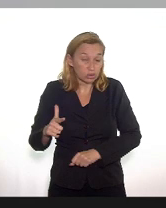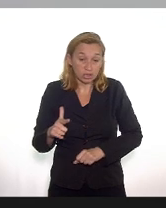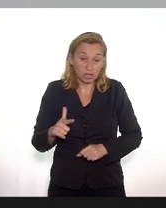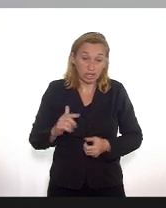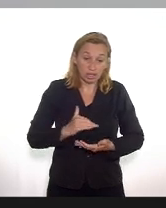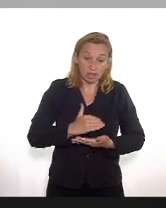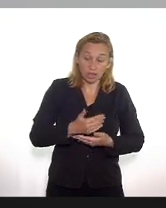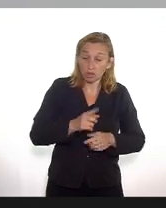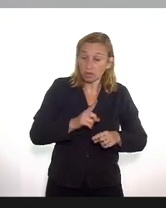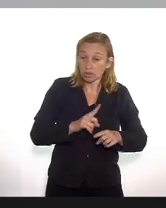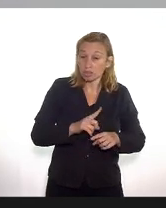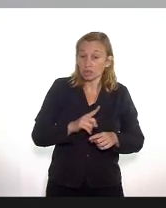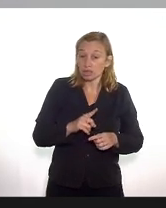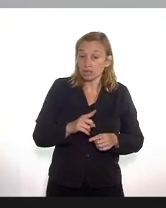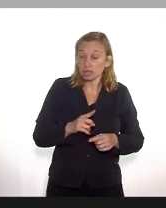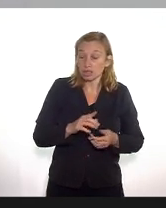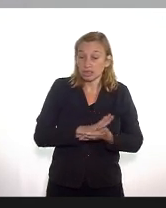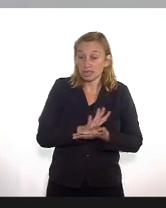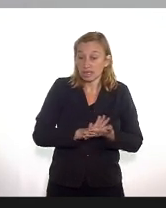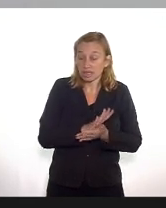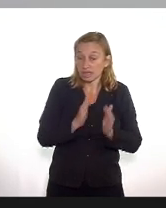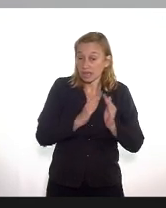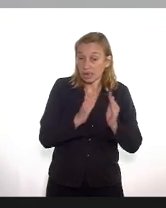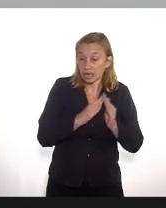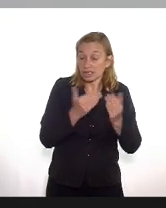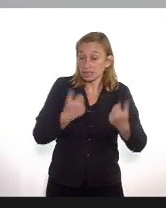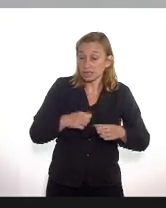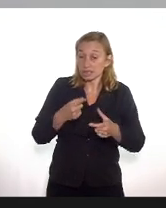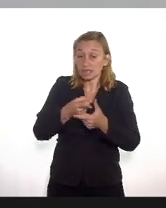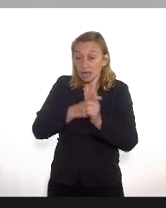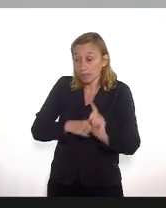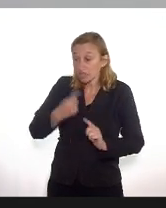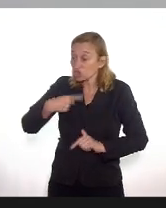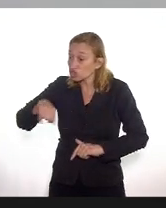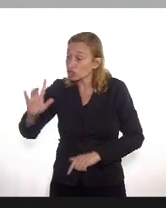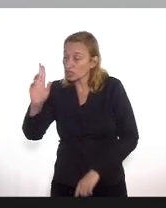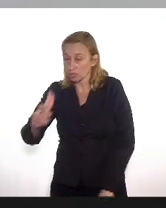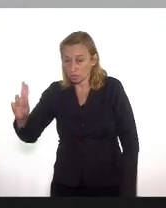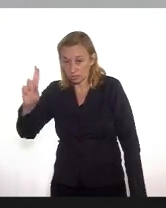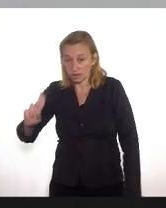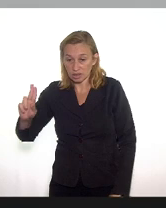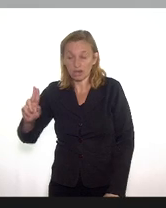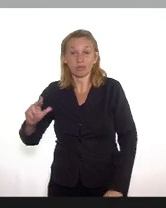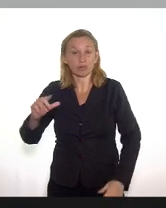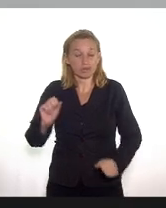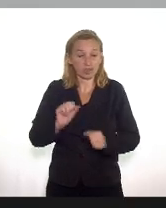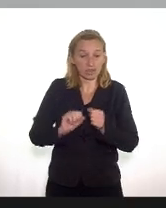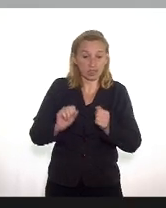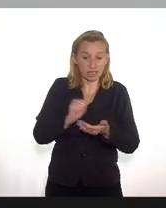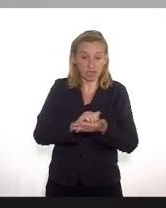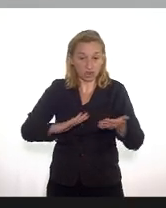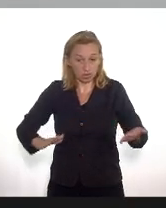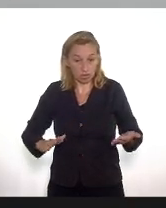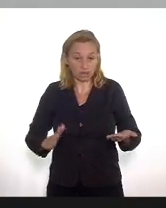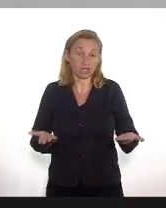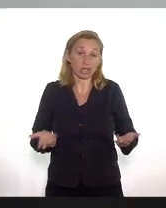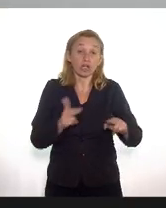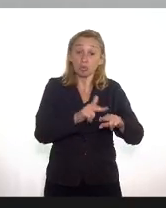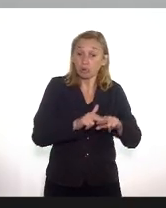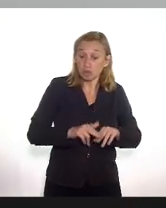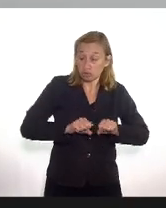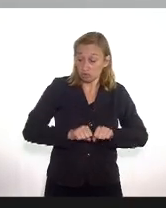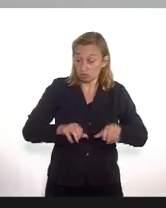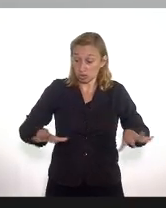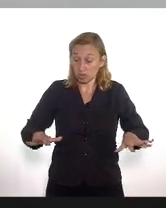casa, então dependem diretamente dos polos para realizar suas atividades. Por conta da pandemia, necessariamente esses polos se